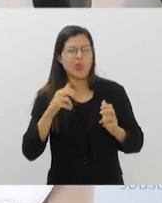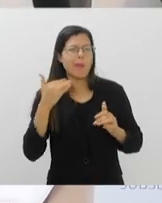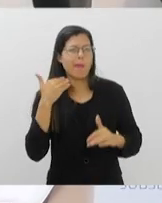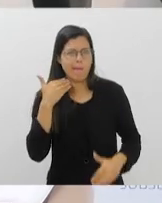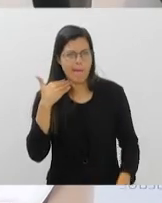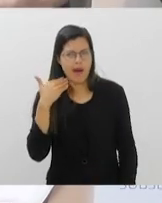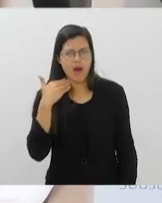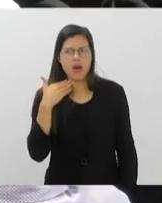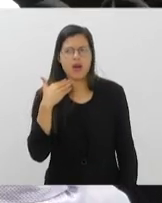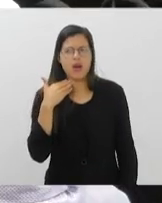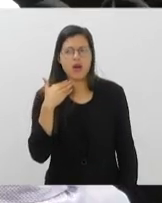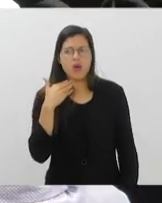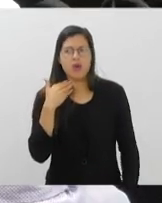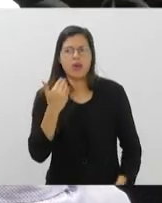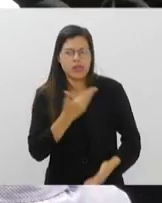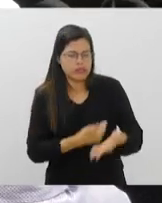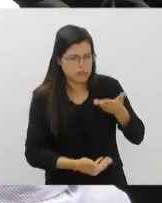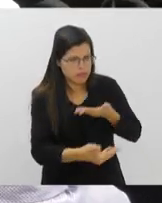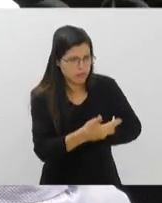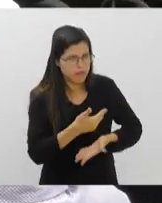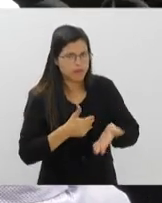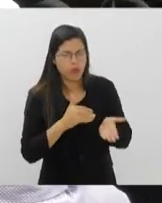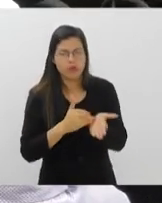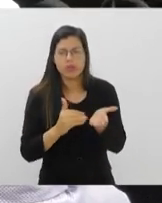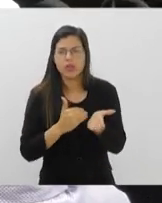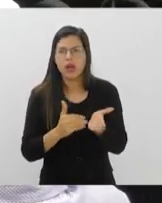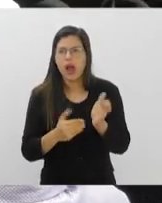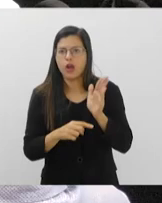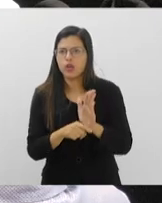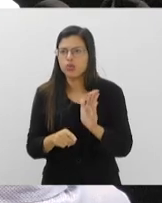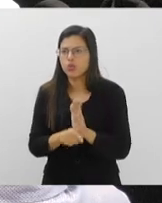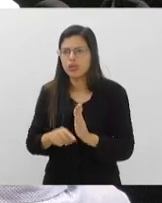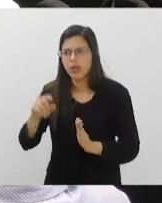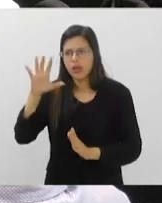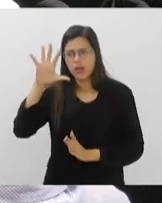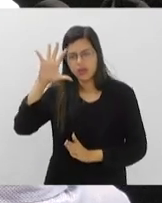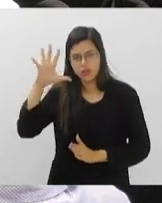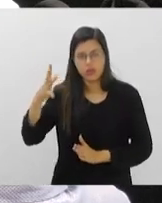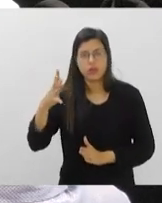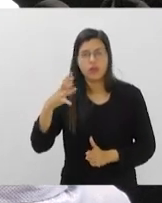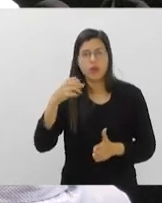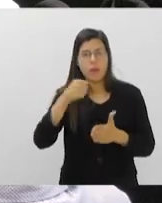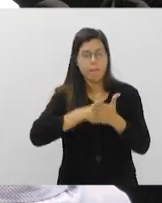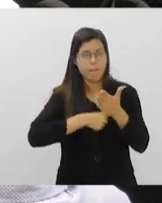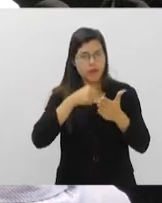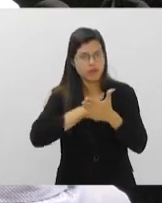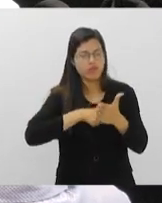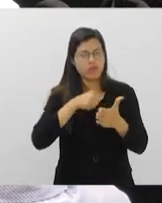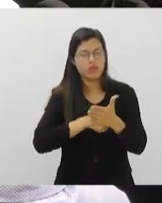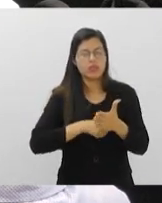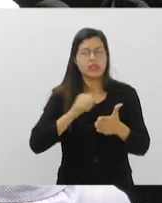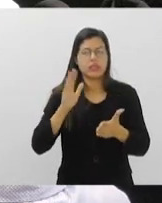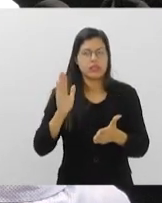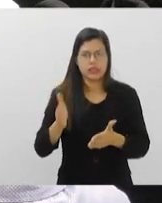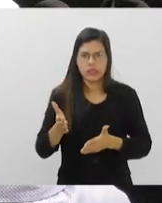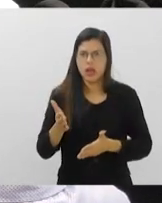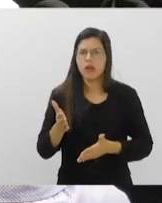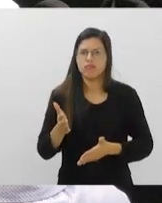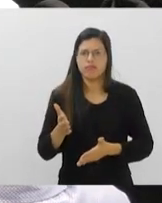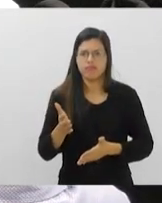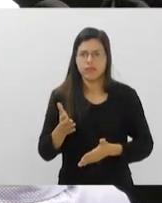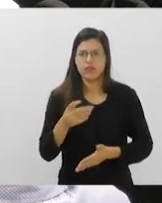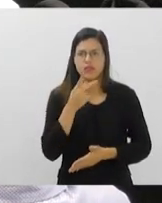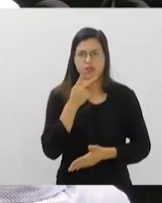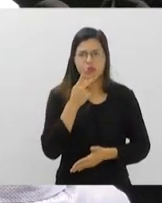gente articulou com o secretário na época pra gente ajudar resolver então a gente já vem numa luta há muito tempo porque como bem